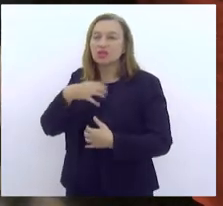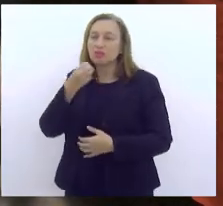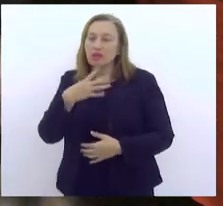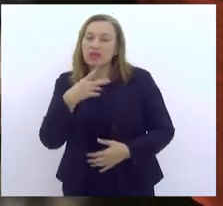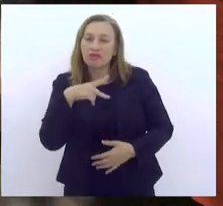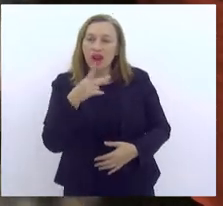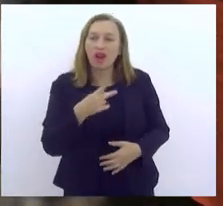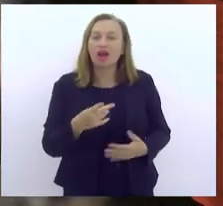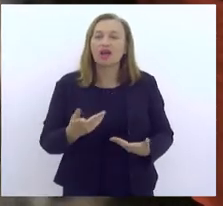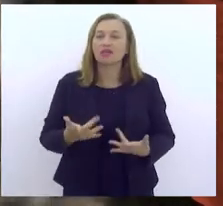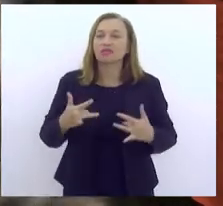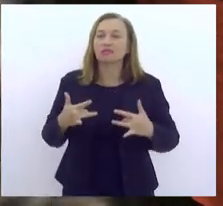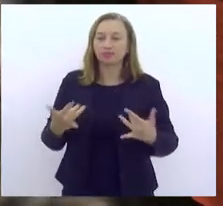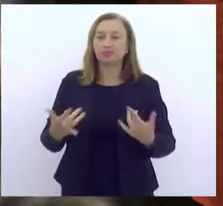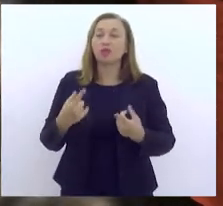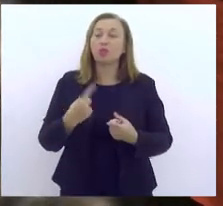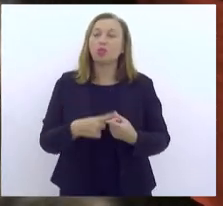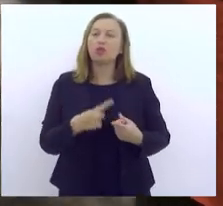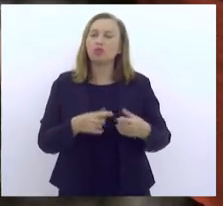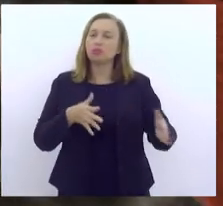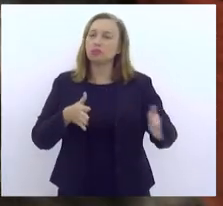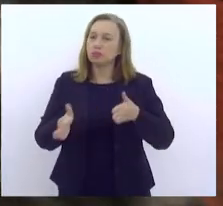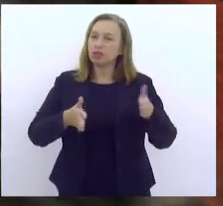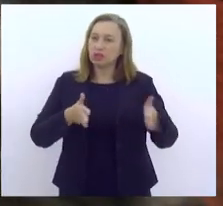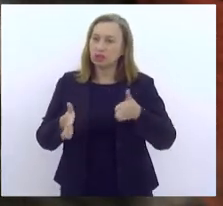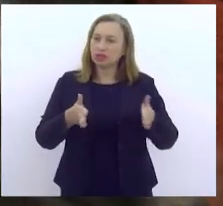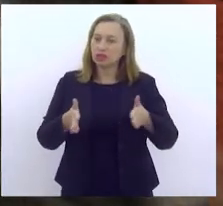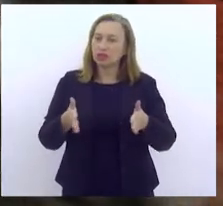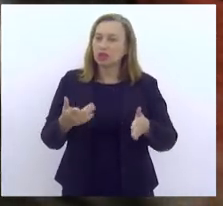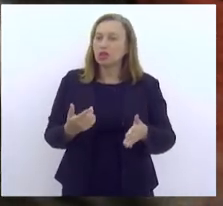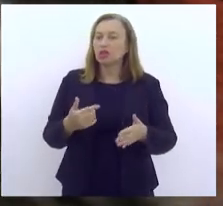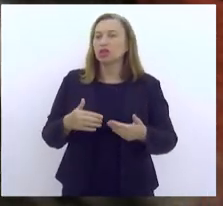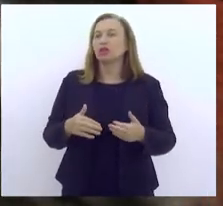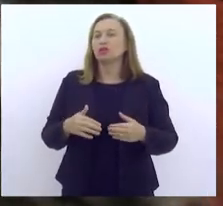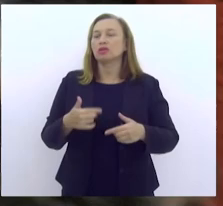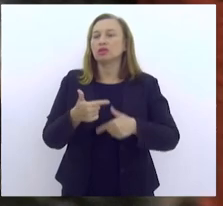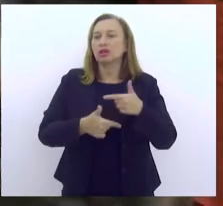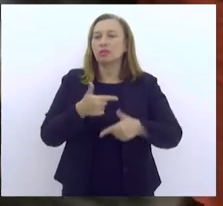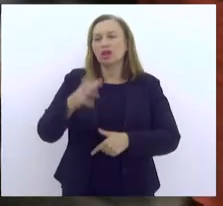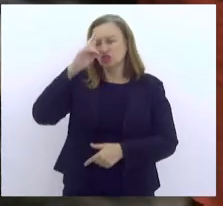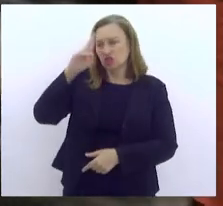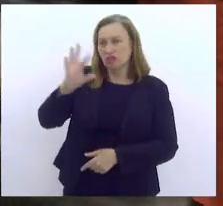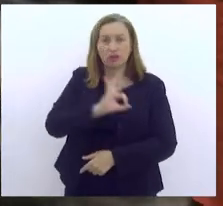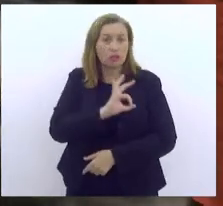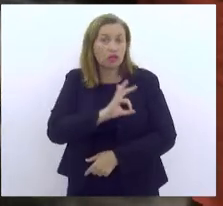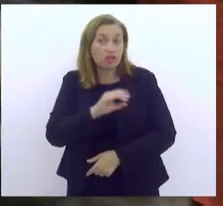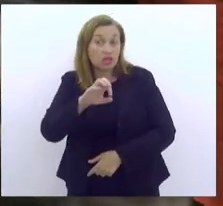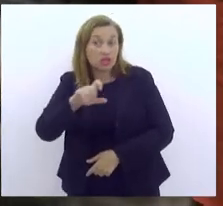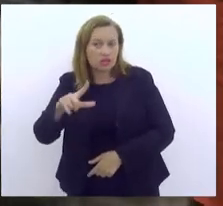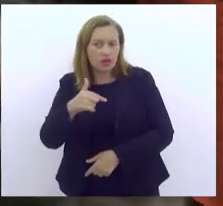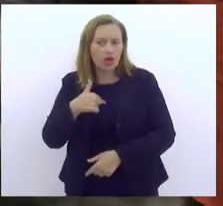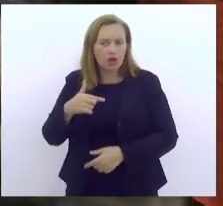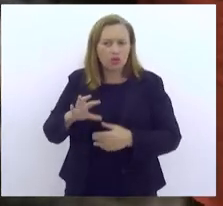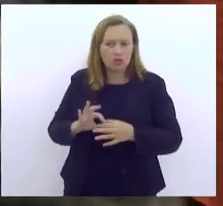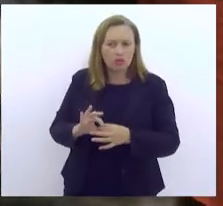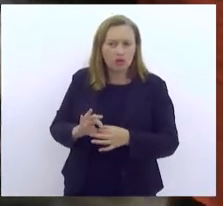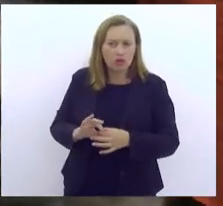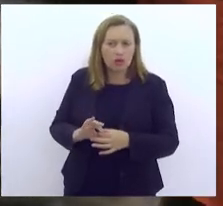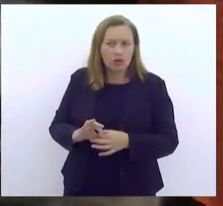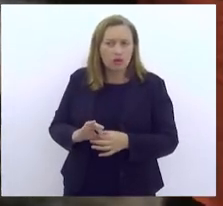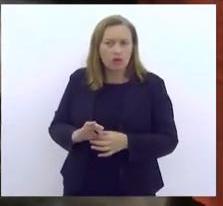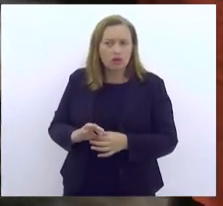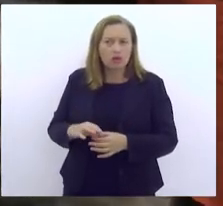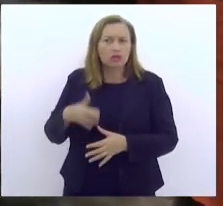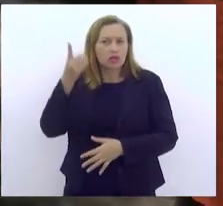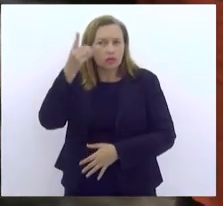forma fraterna, porque durante o período que exerci a função de chefe da Polícia Civil, eu me permitia,